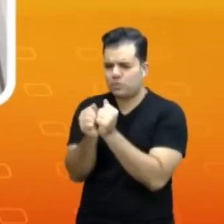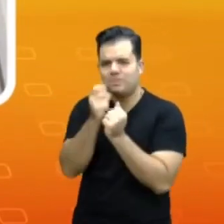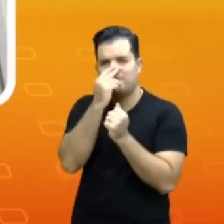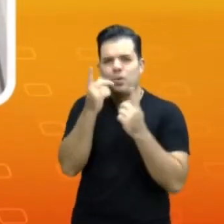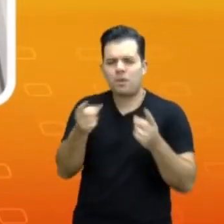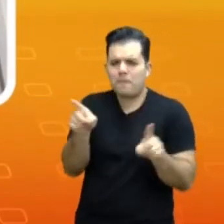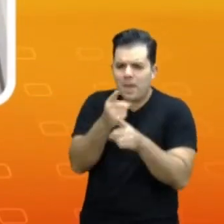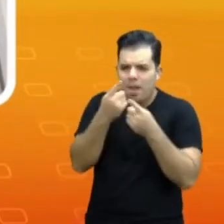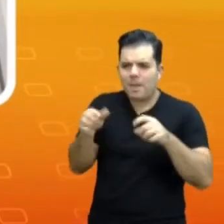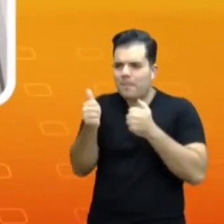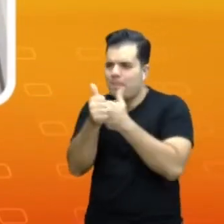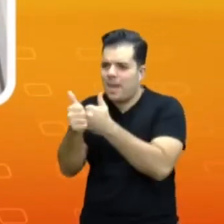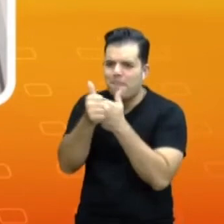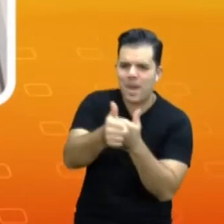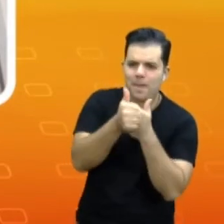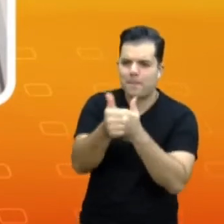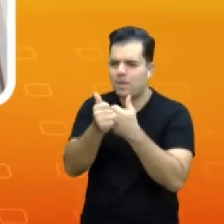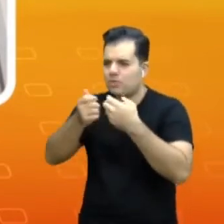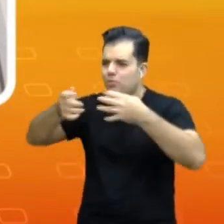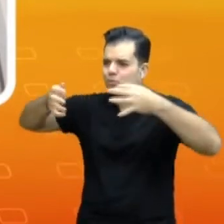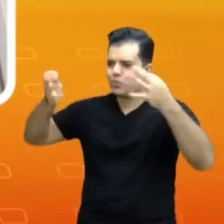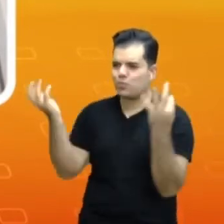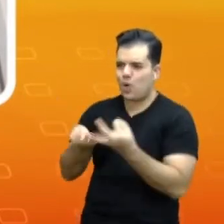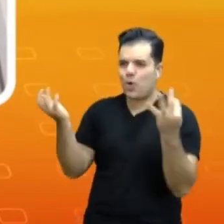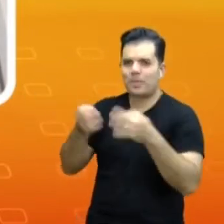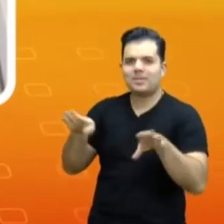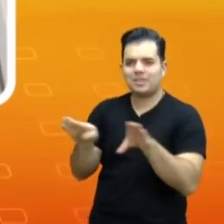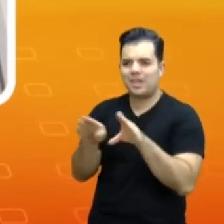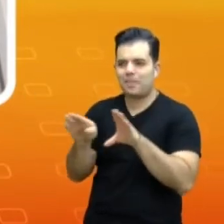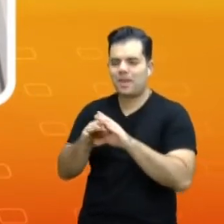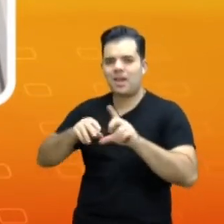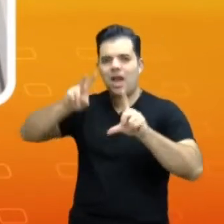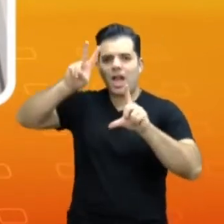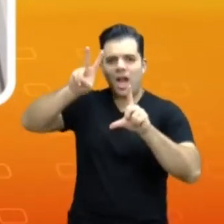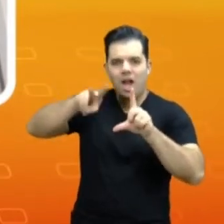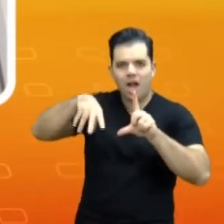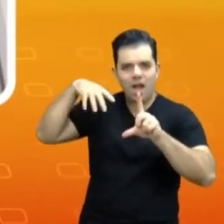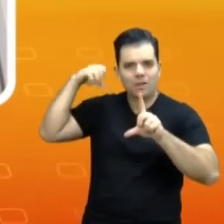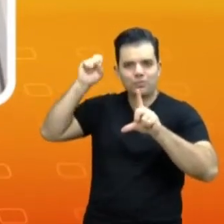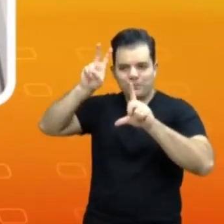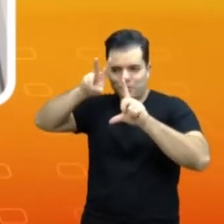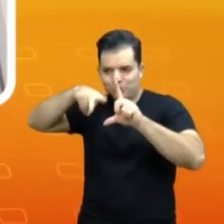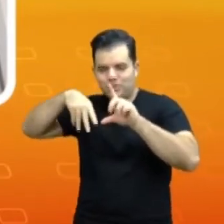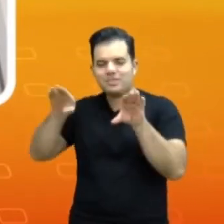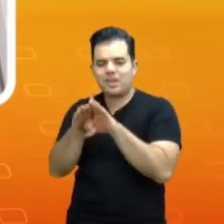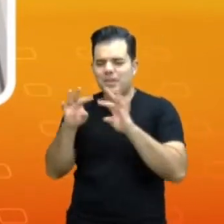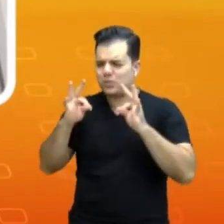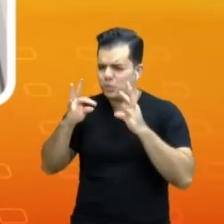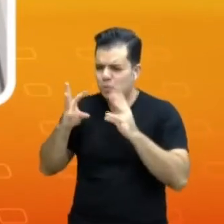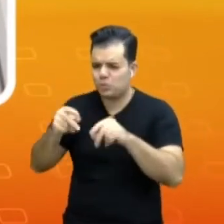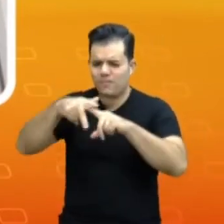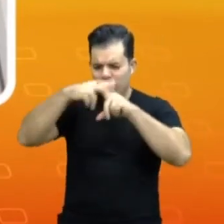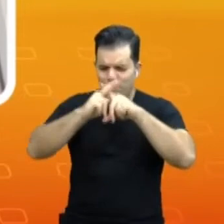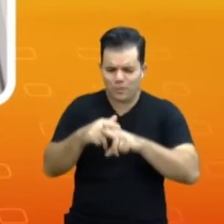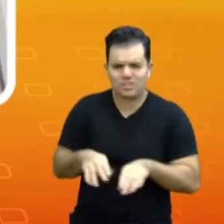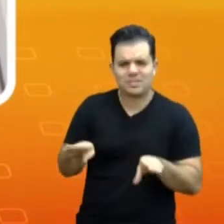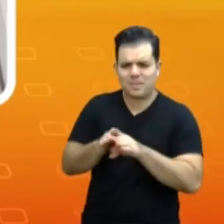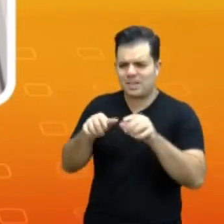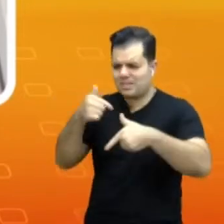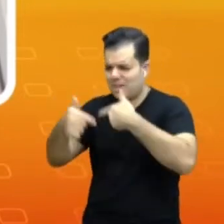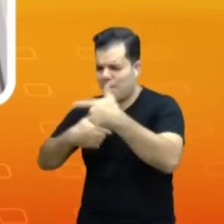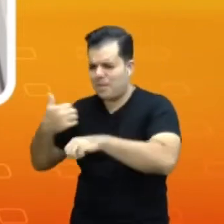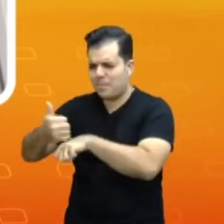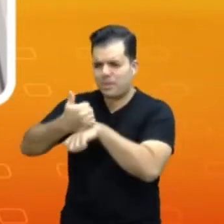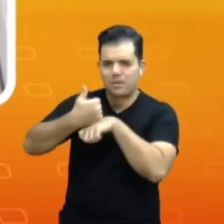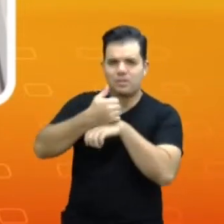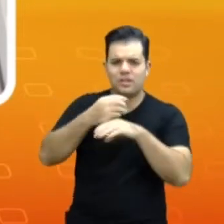essa tecnologia presente, mas o produtor audiovisual ele vai englobar uma gama de funções e tarefas que hoje já